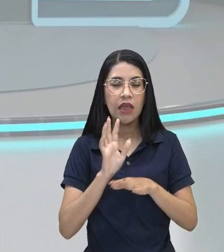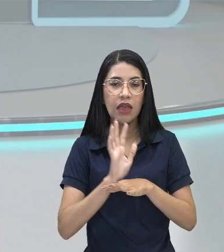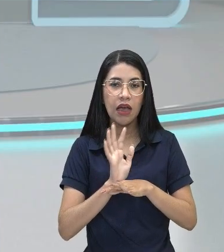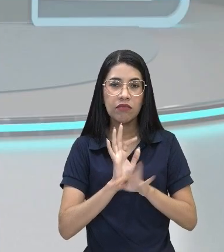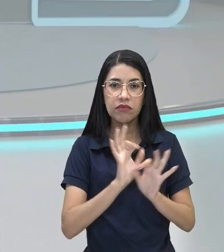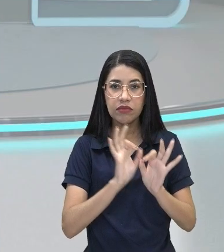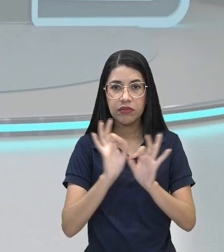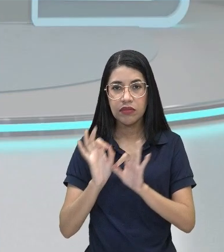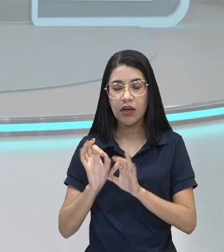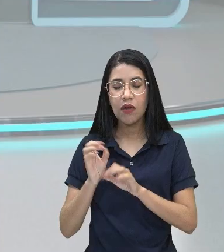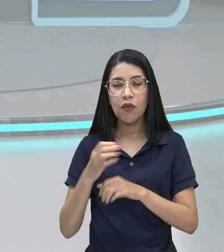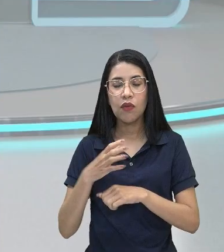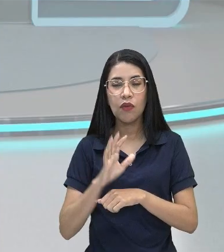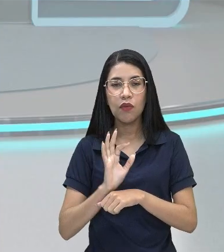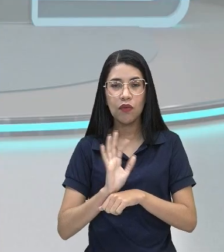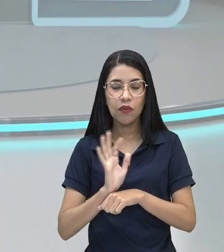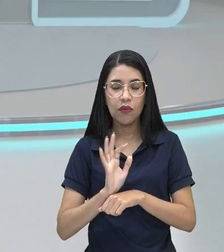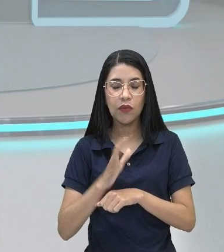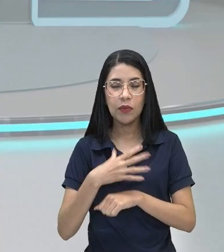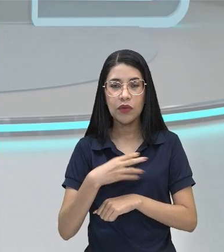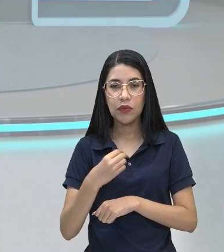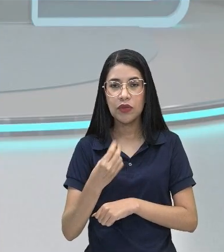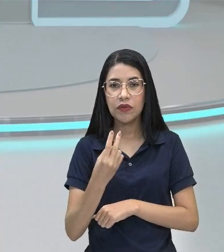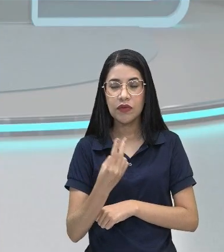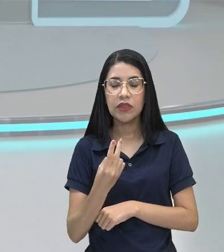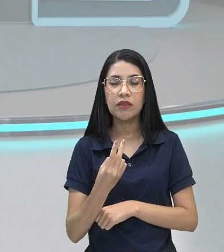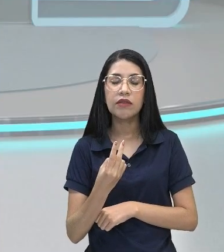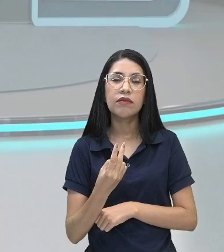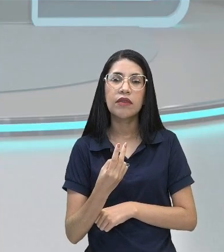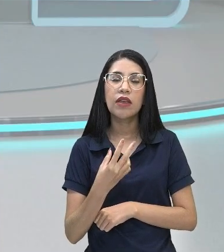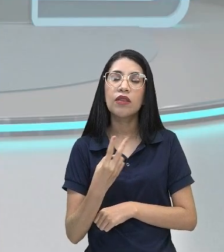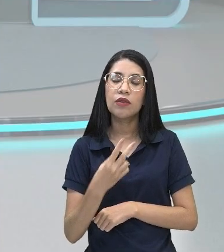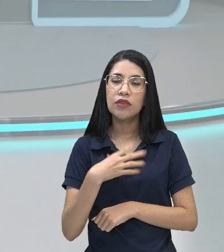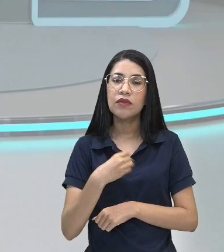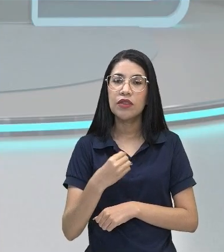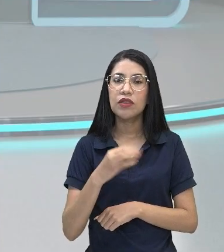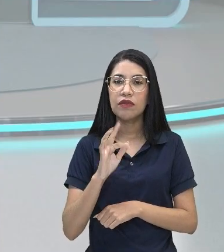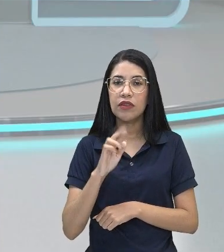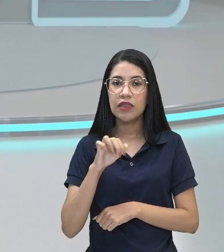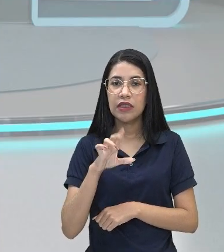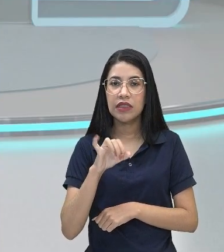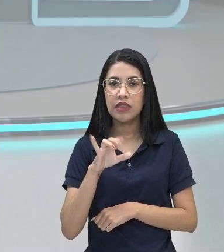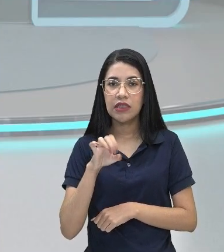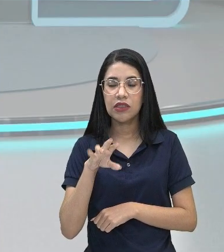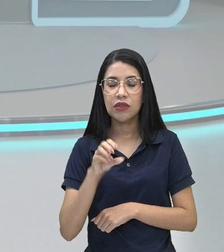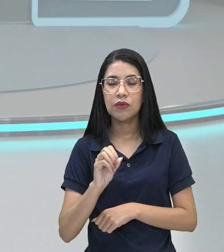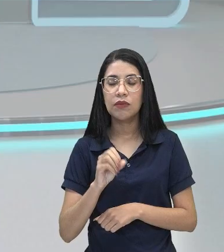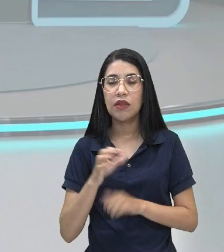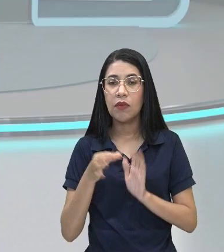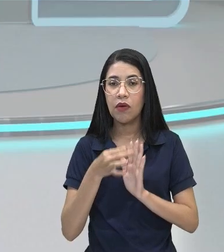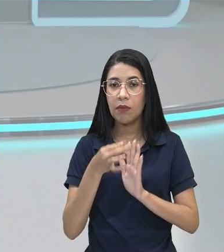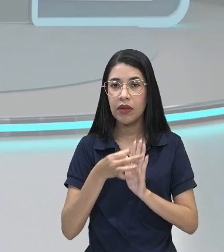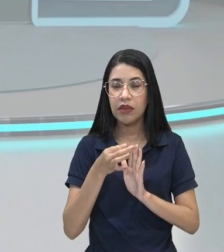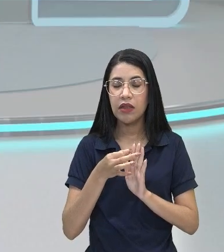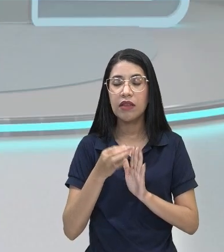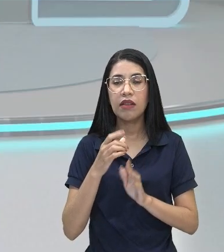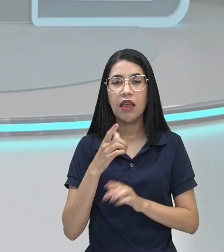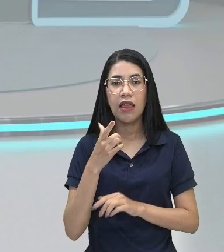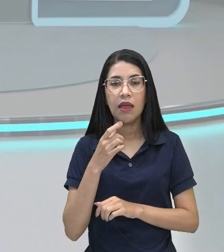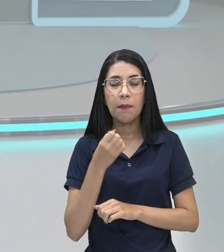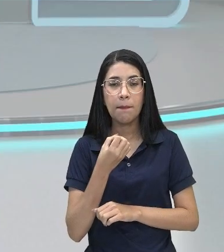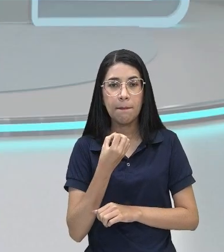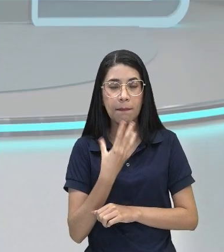filme Os Dois Filhos de Francisco. Então, a opinião sobre o filme nesta resenha é positiva e